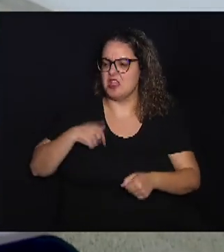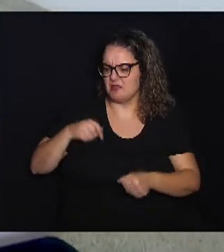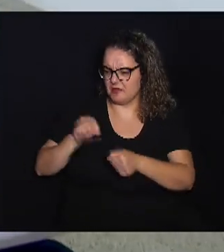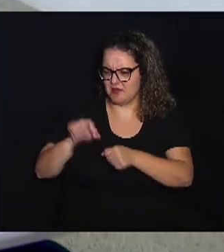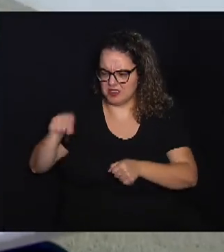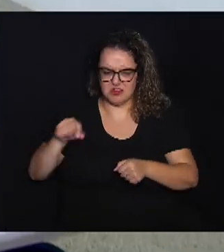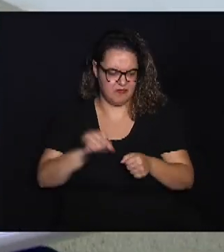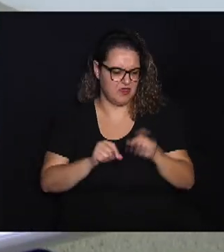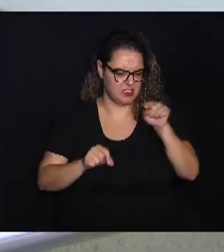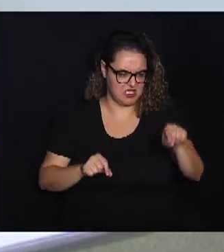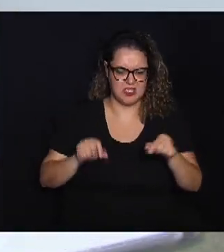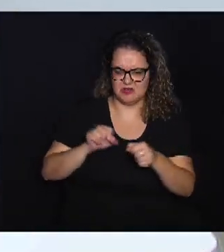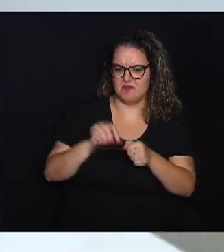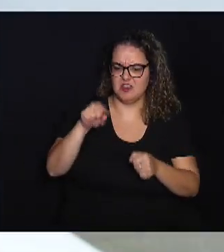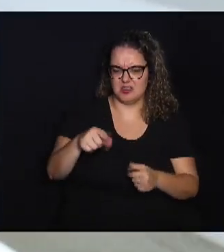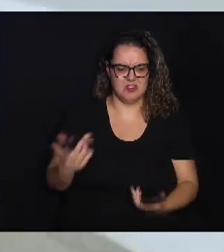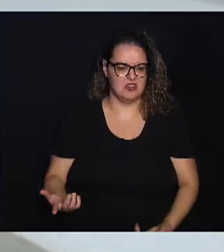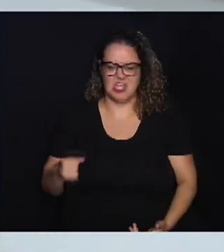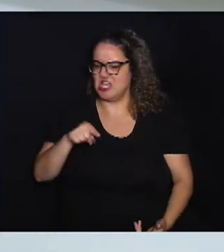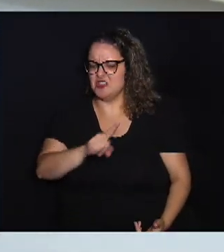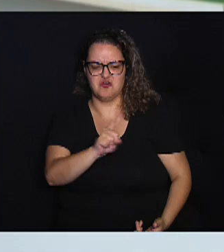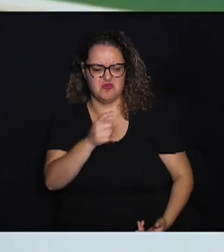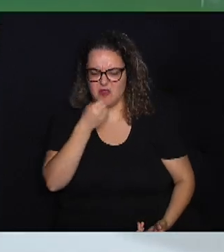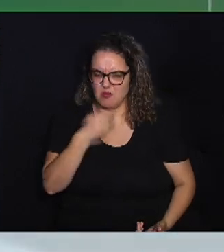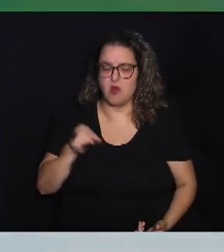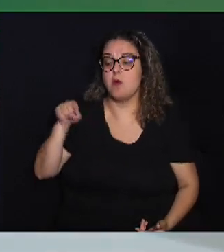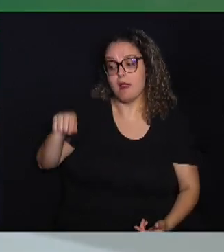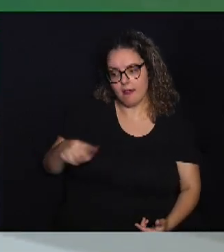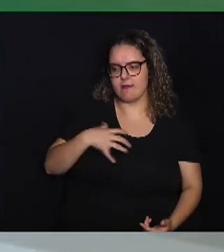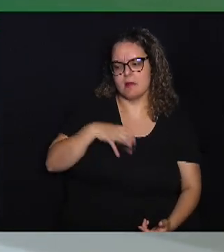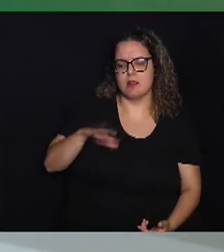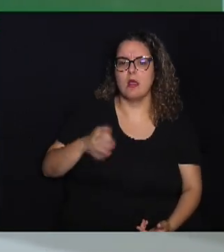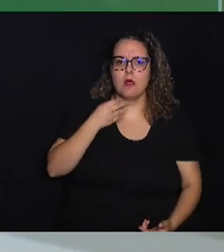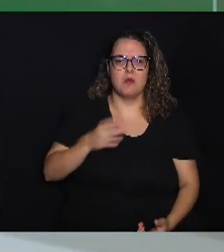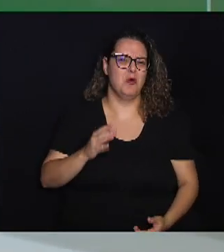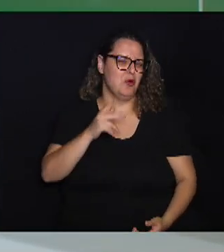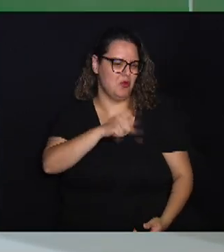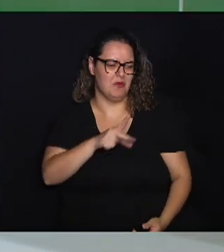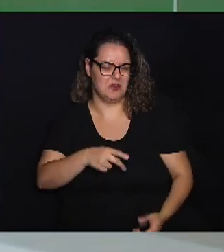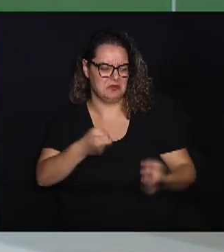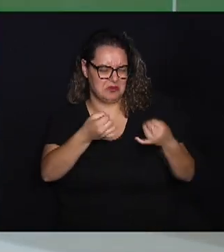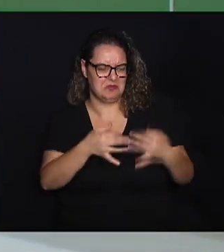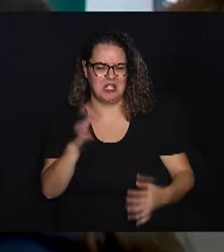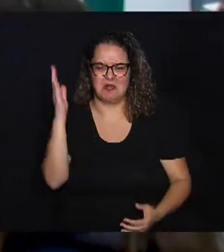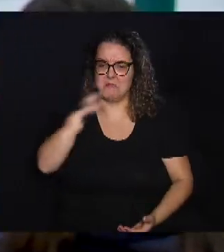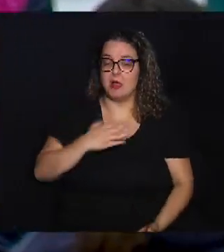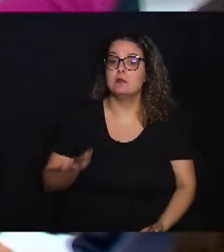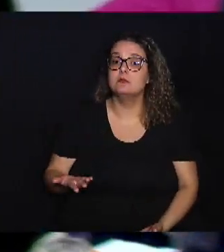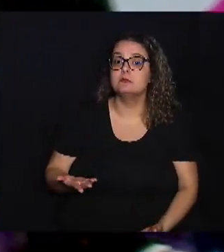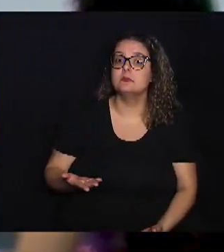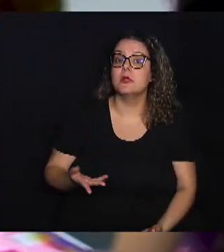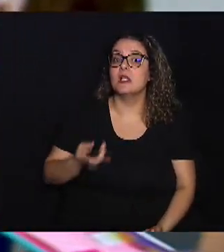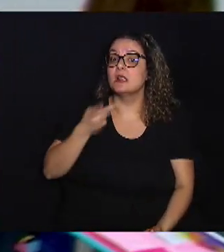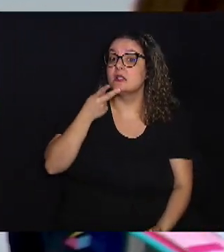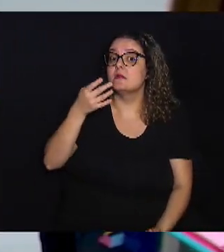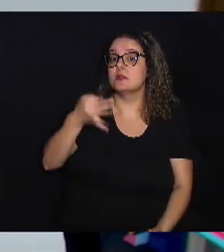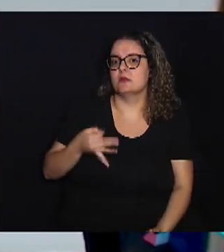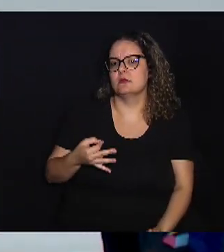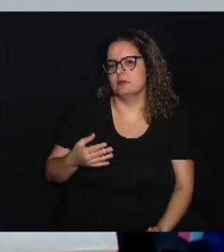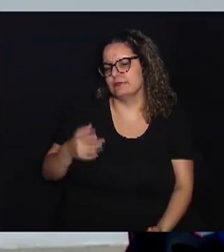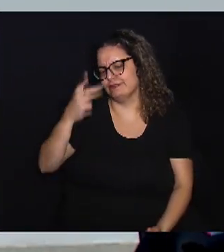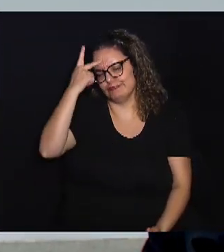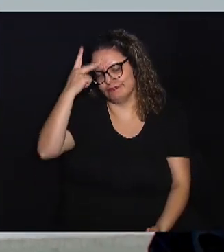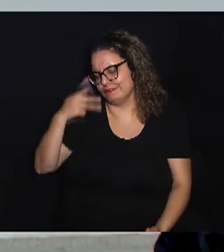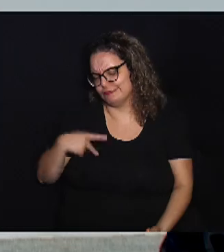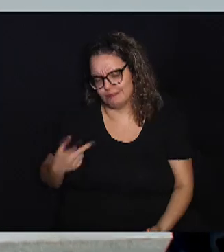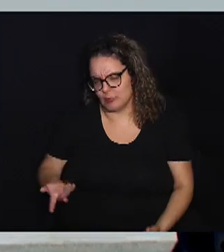vou fazer aquilo, assim não é bom, bom é desse jeito, o professor explica mal. Então ele traz muitas certezas. É característico da adolescência.